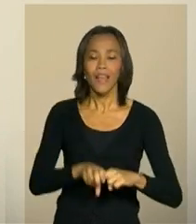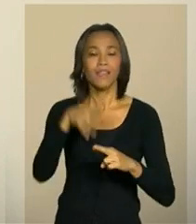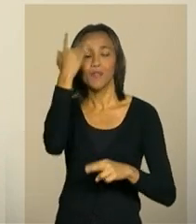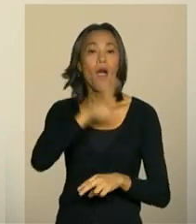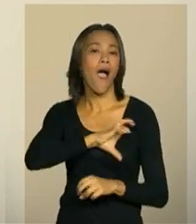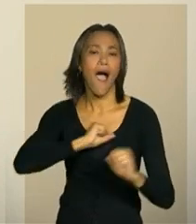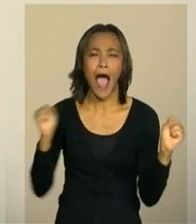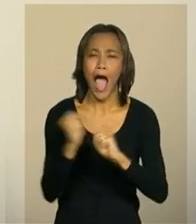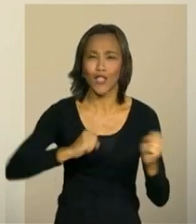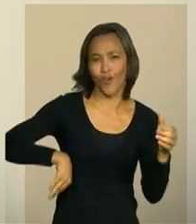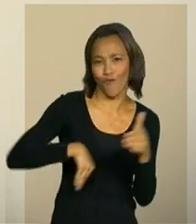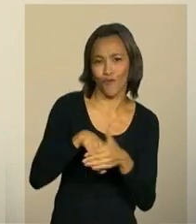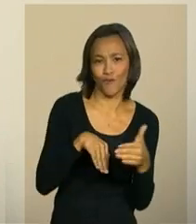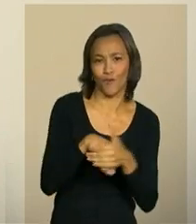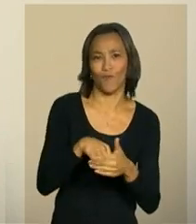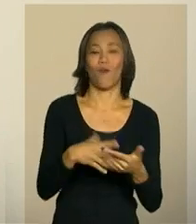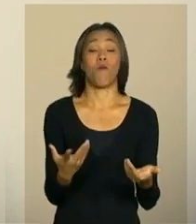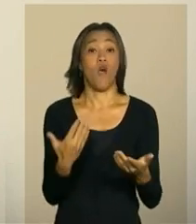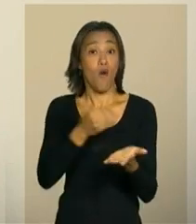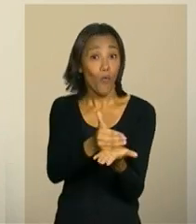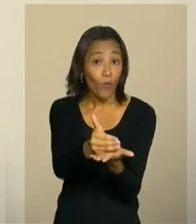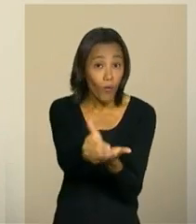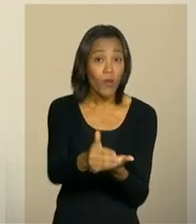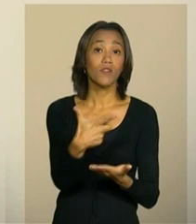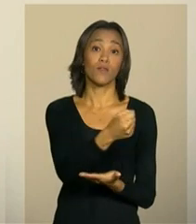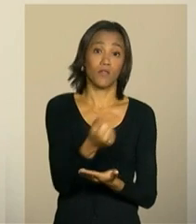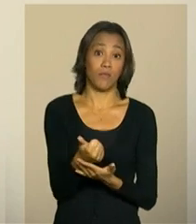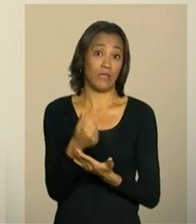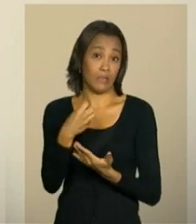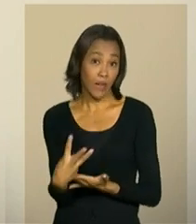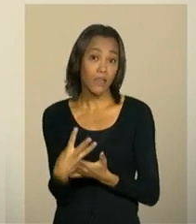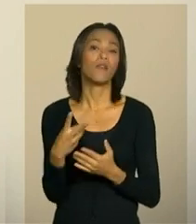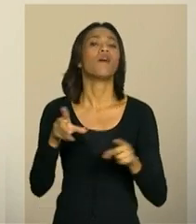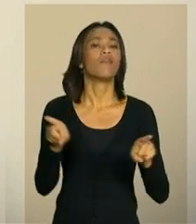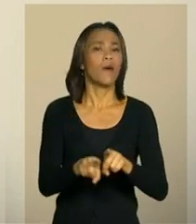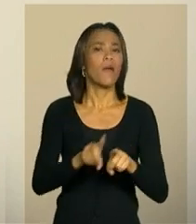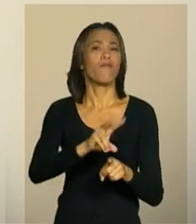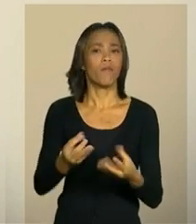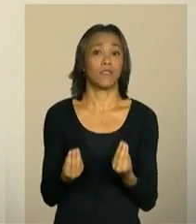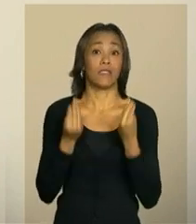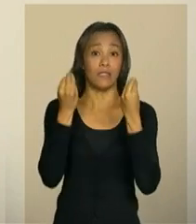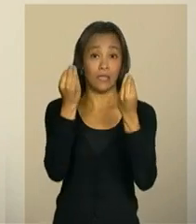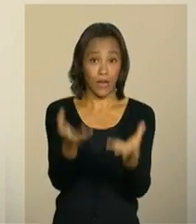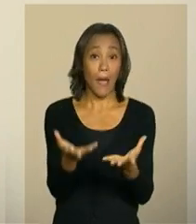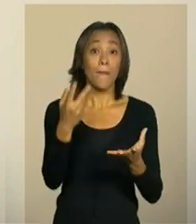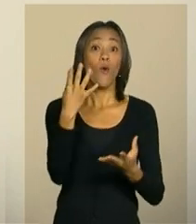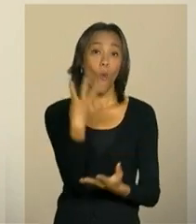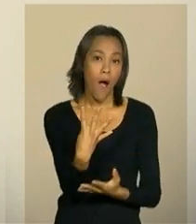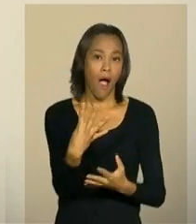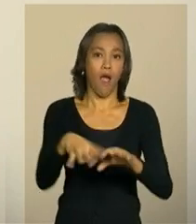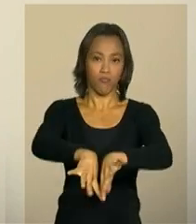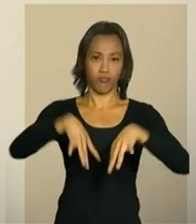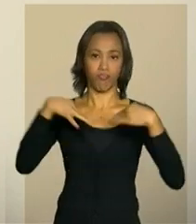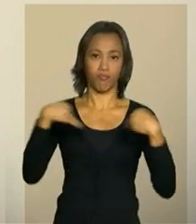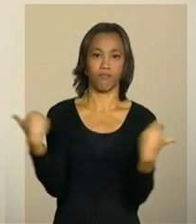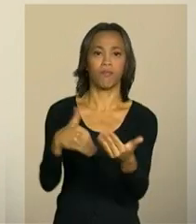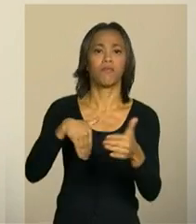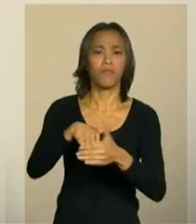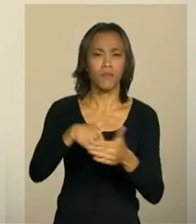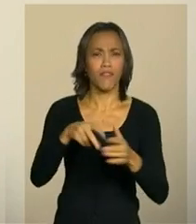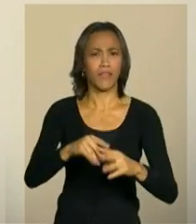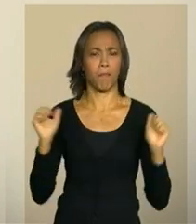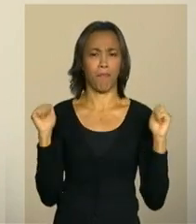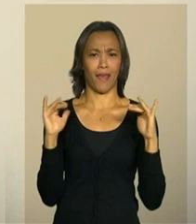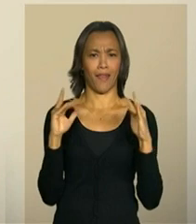apaixonados pelo futebol no começo de 2013 vamos entregar mais quatro estádios que serão palco da